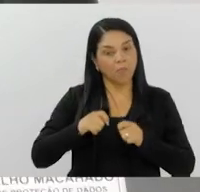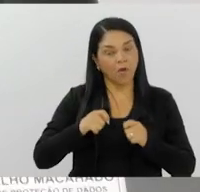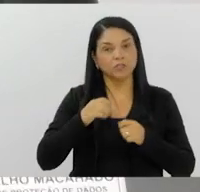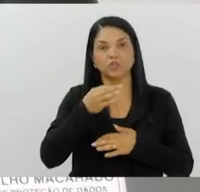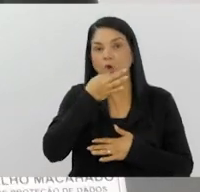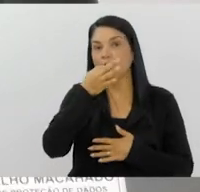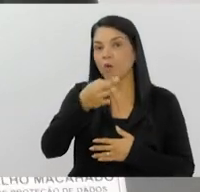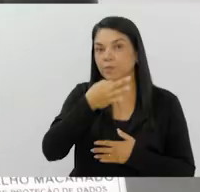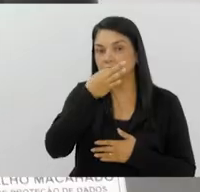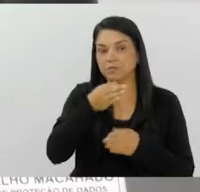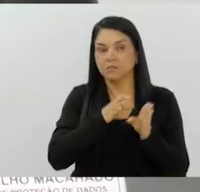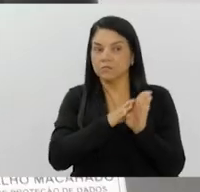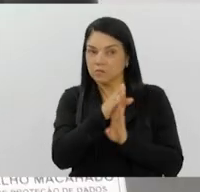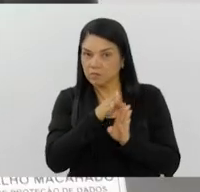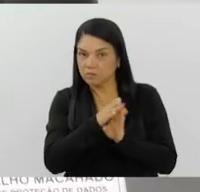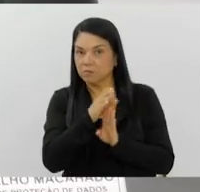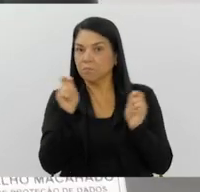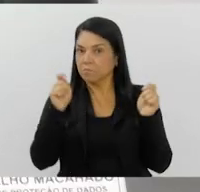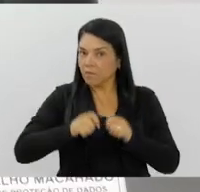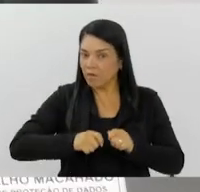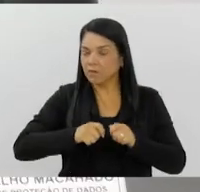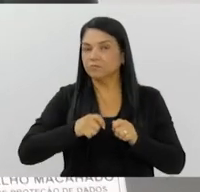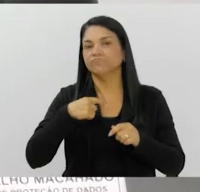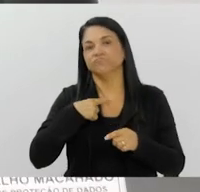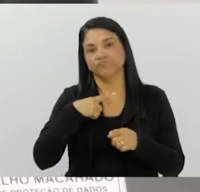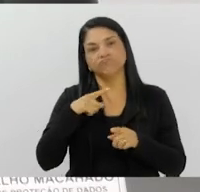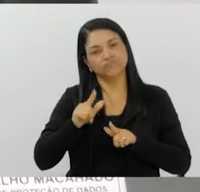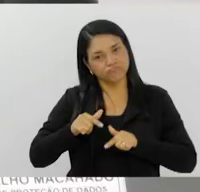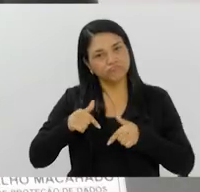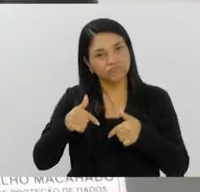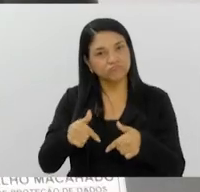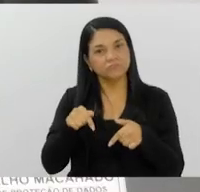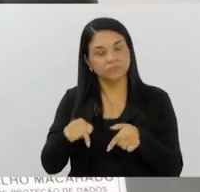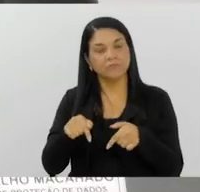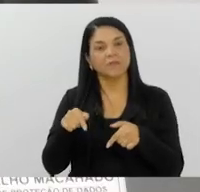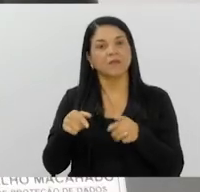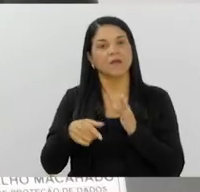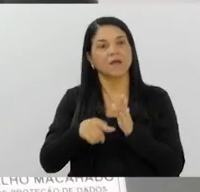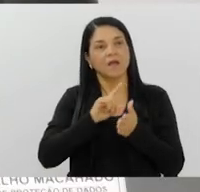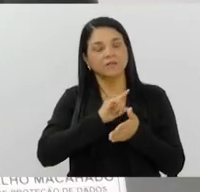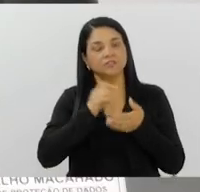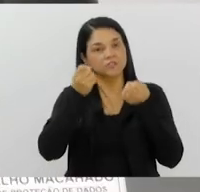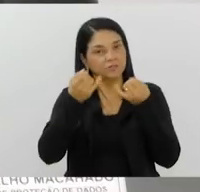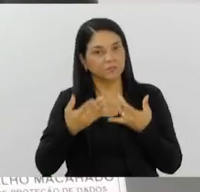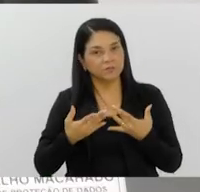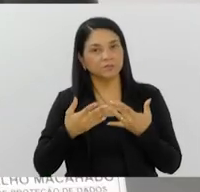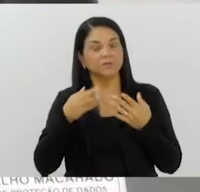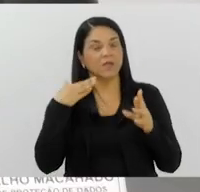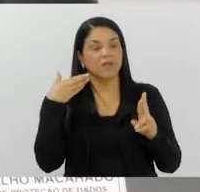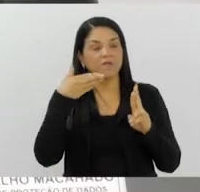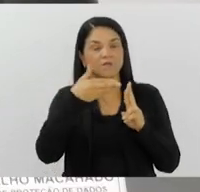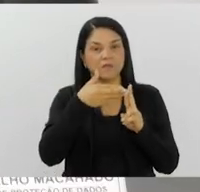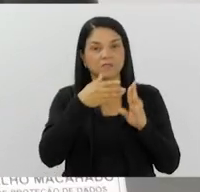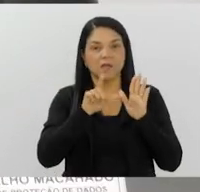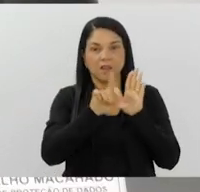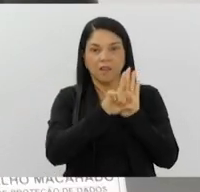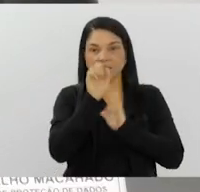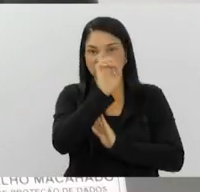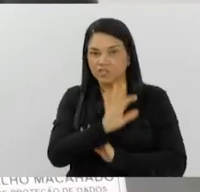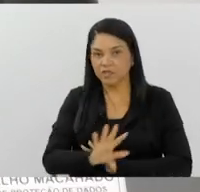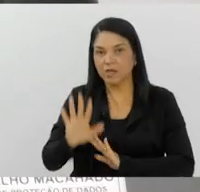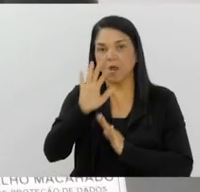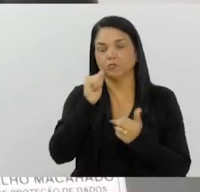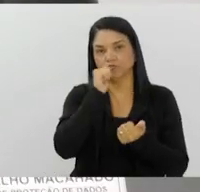opiniões recomendações e Como de fato até tem feito foi mencionado aqui eh eh por exemplo a questão referente à lei geral de de